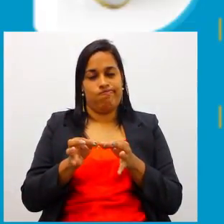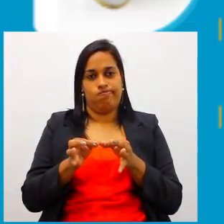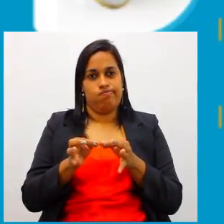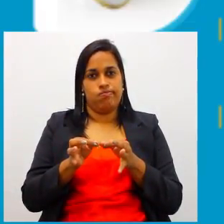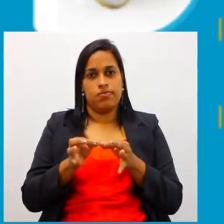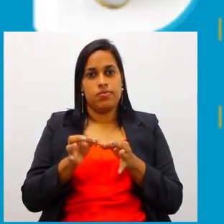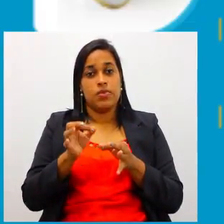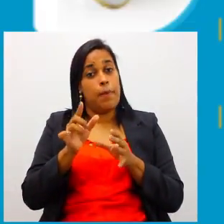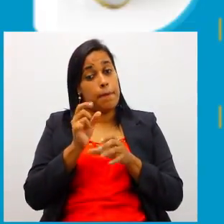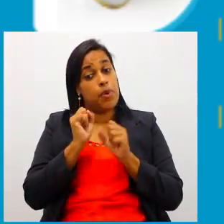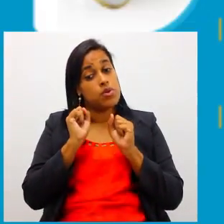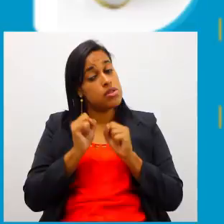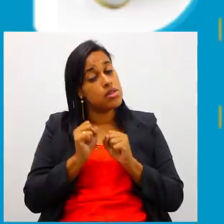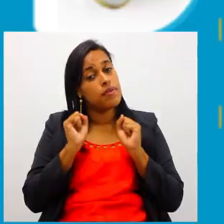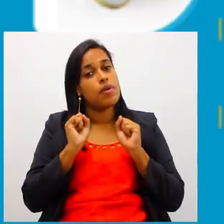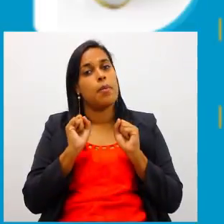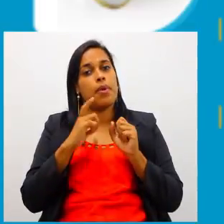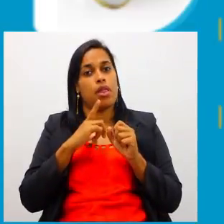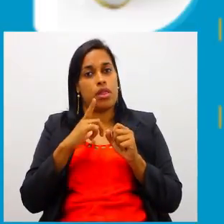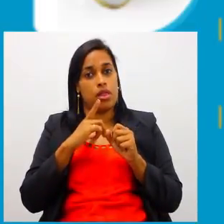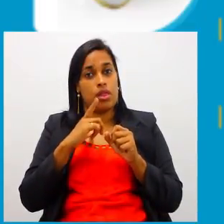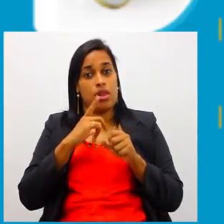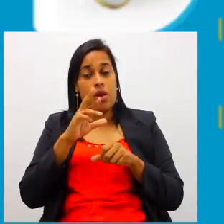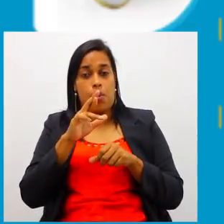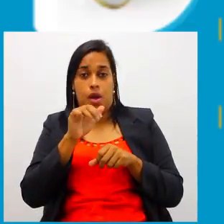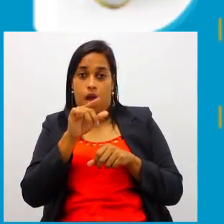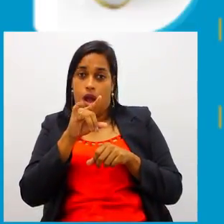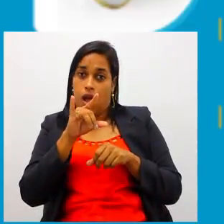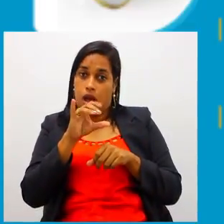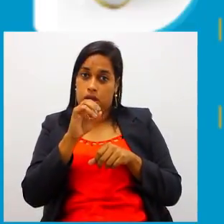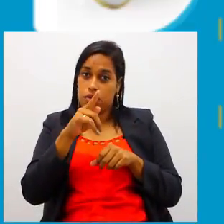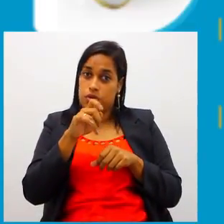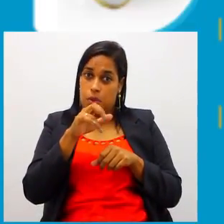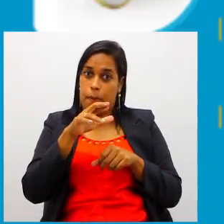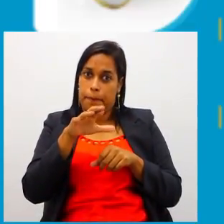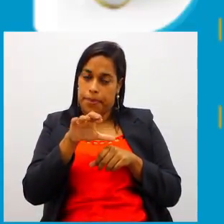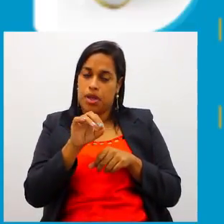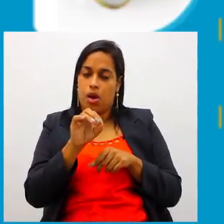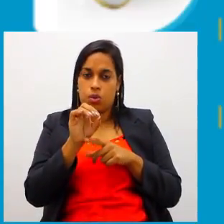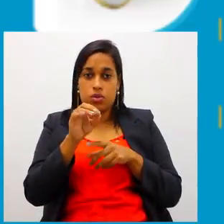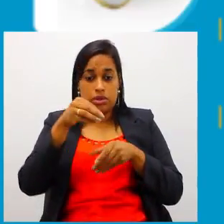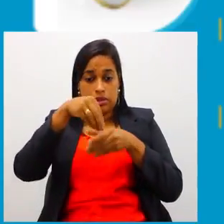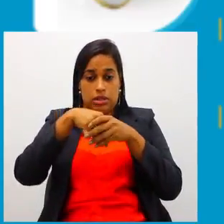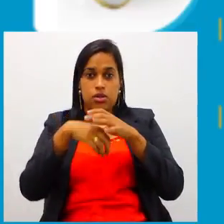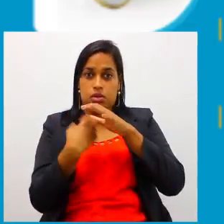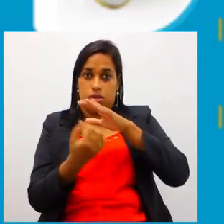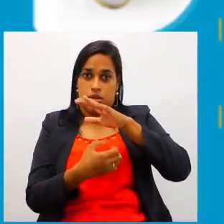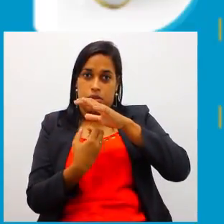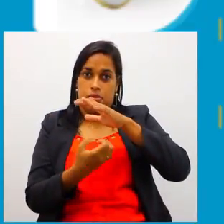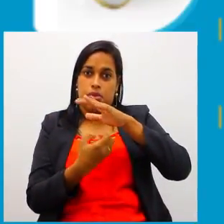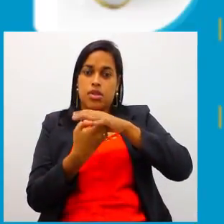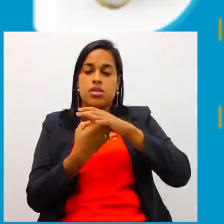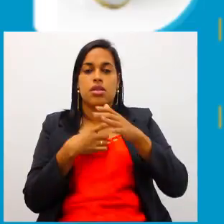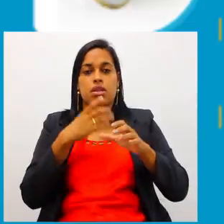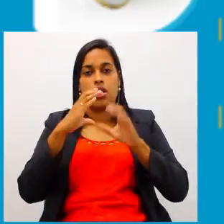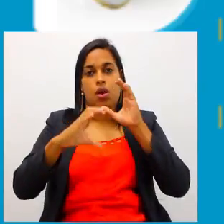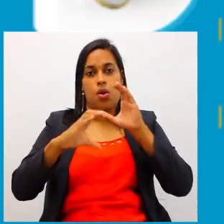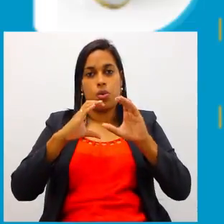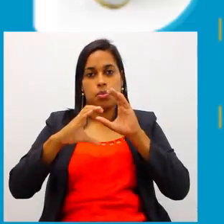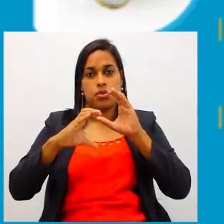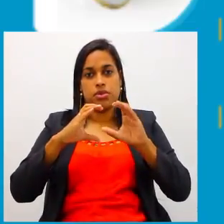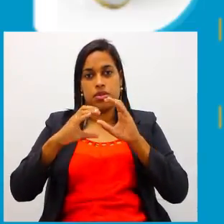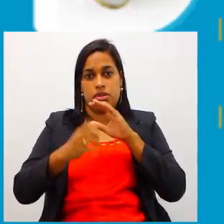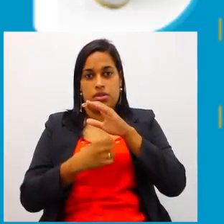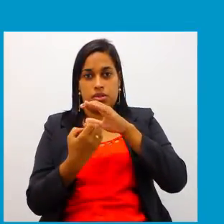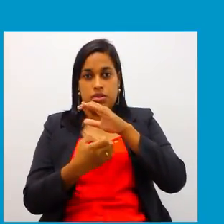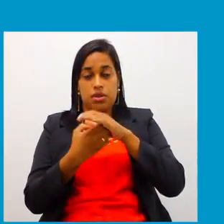acontece, possivelmente a gente vai ter a rádio peão funcionando nas empresas e aí a gente tem aí um exemplo clássico da comunicação